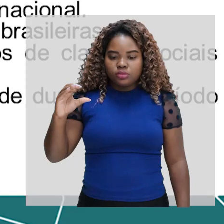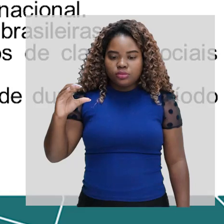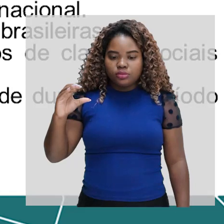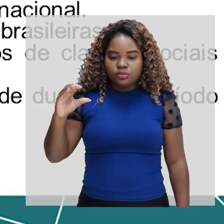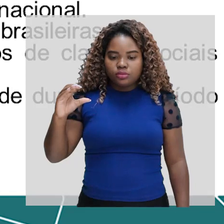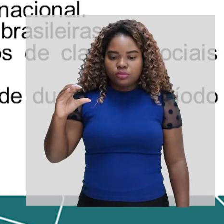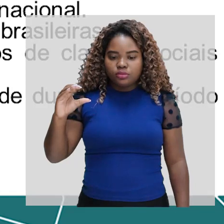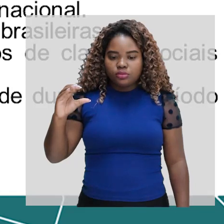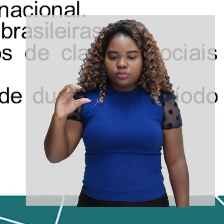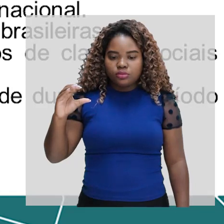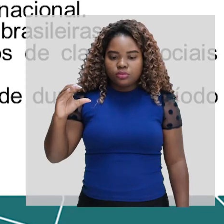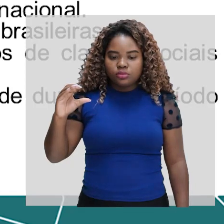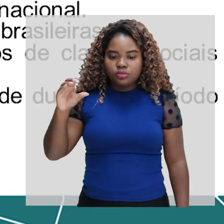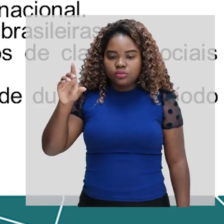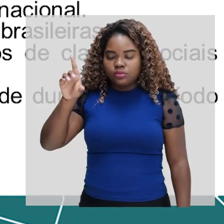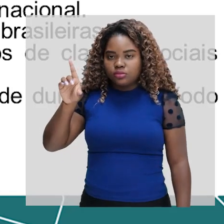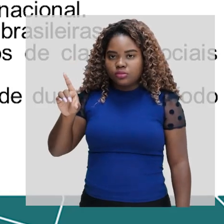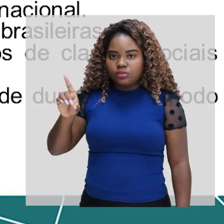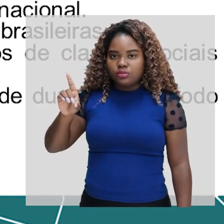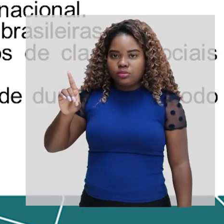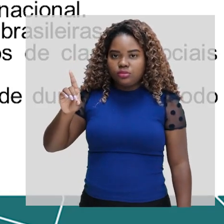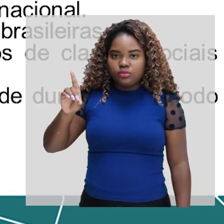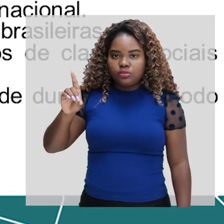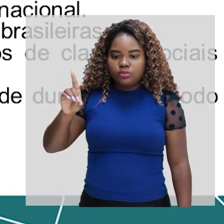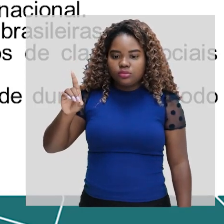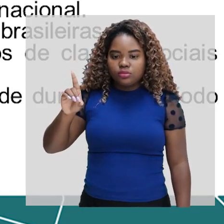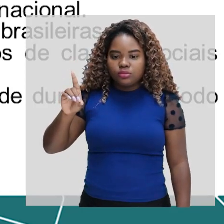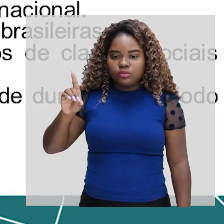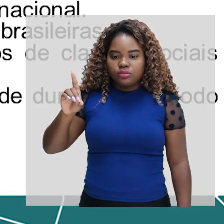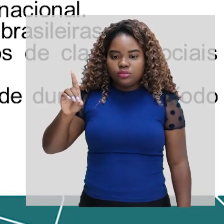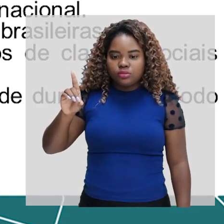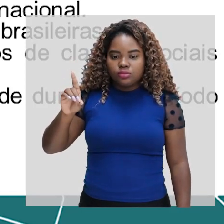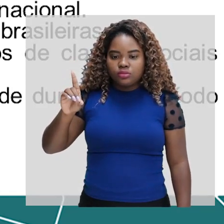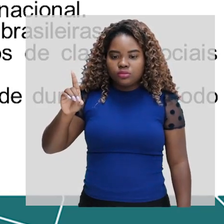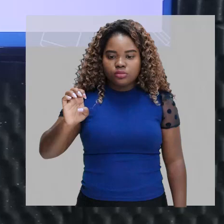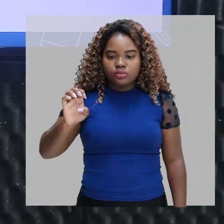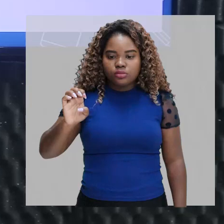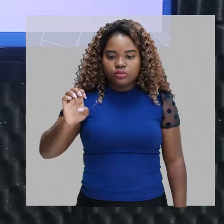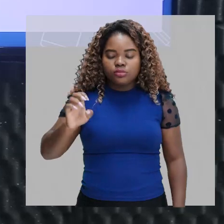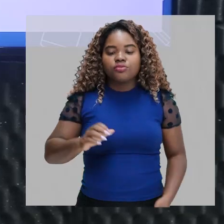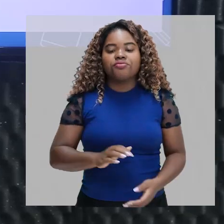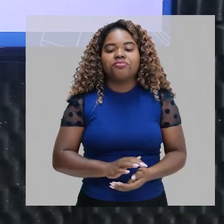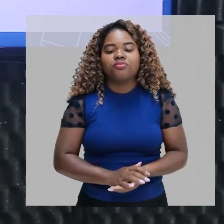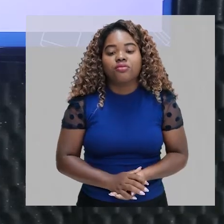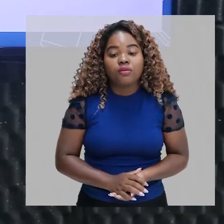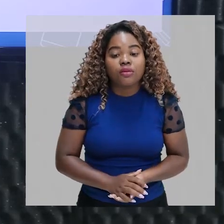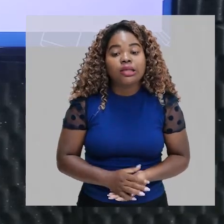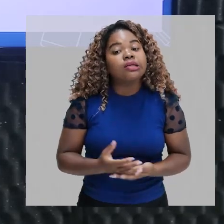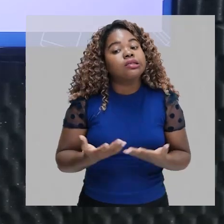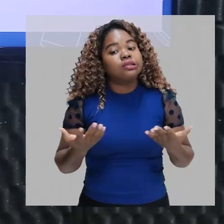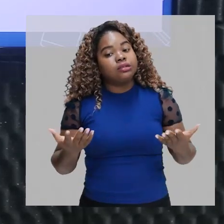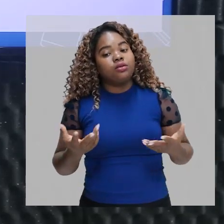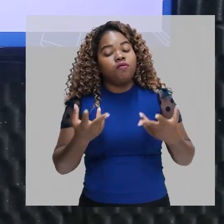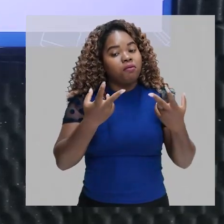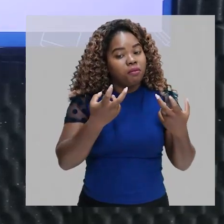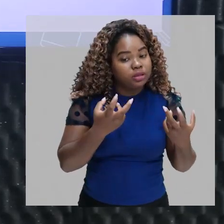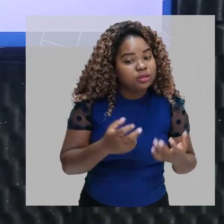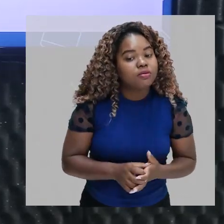literatura, ela nos fornece isso, ela é capaz de fazer tudo isso com a gente, ela é capaz de nos afastar da